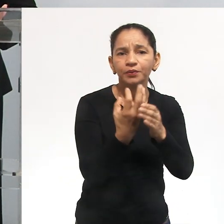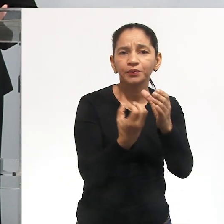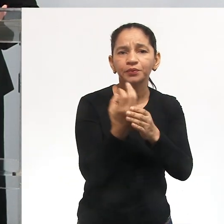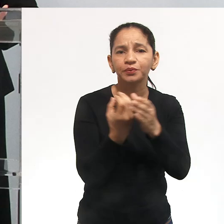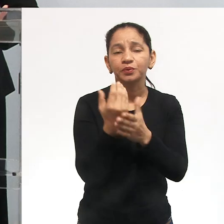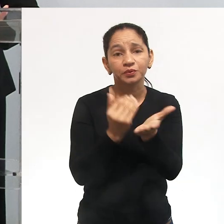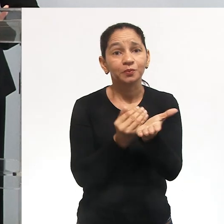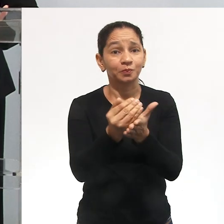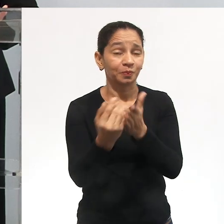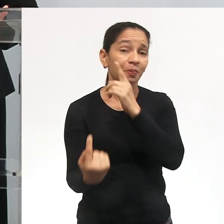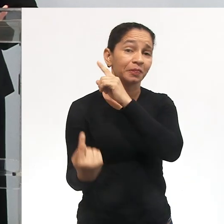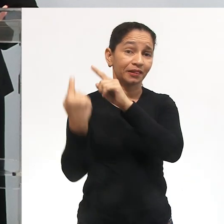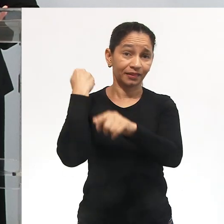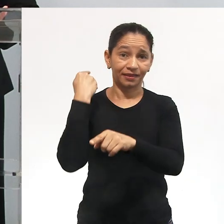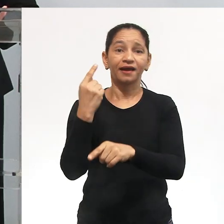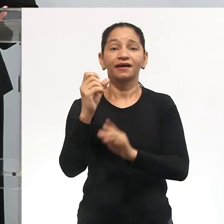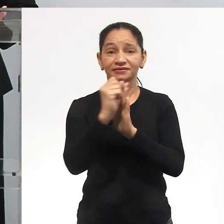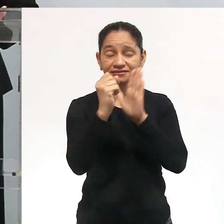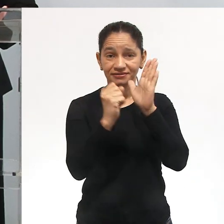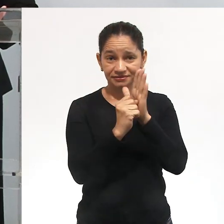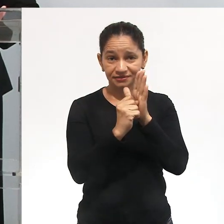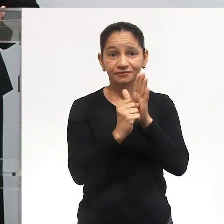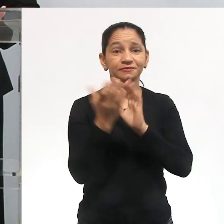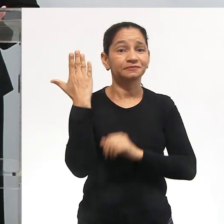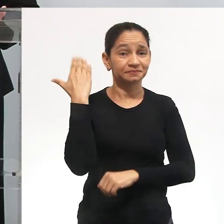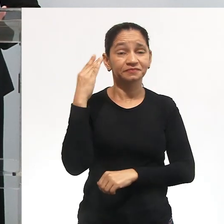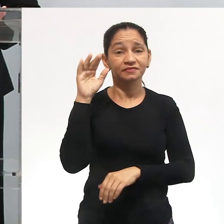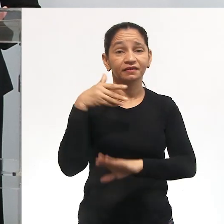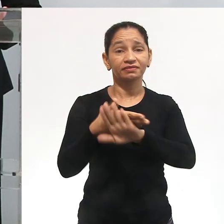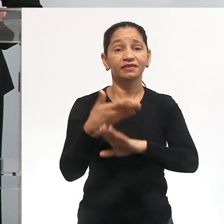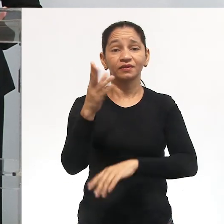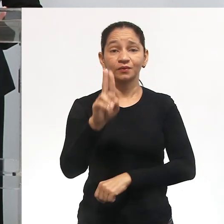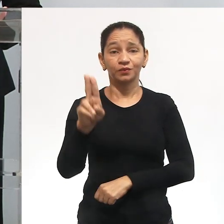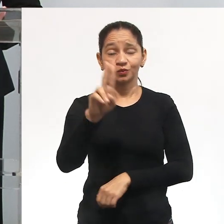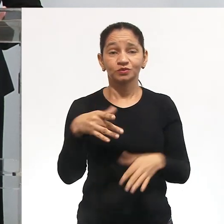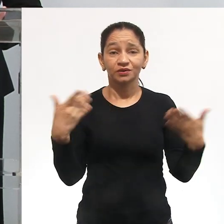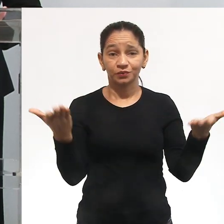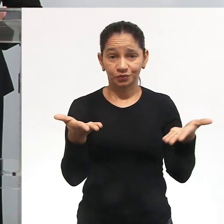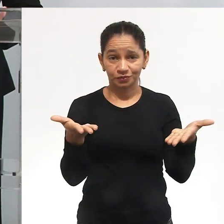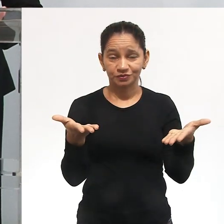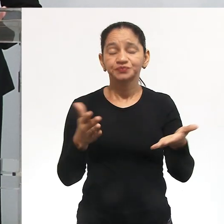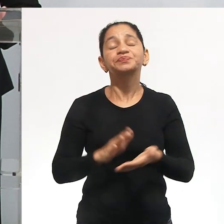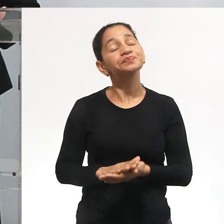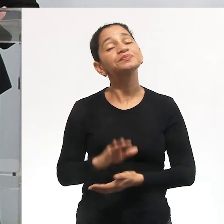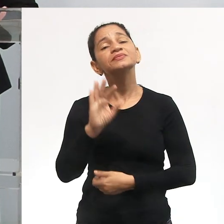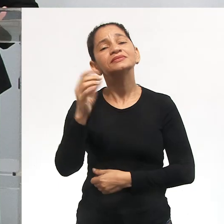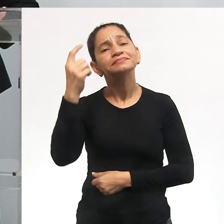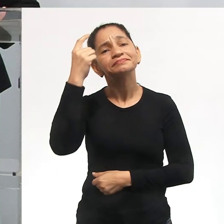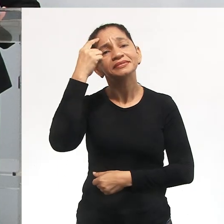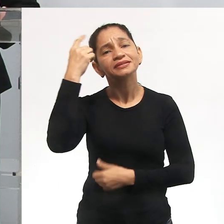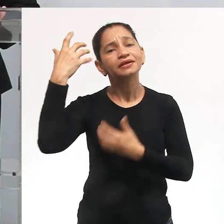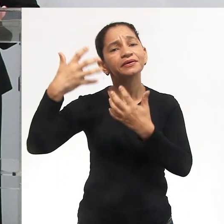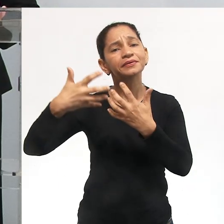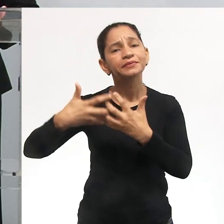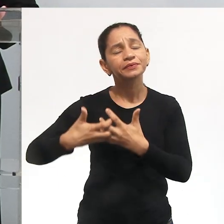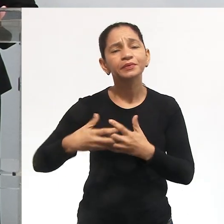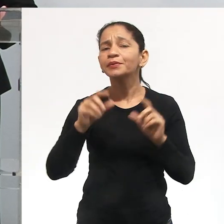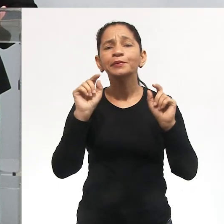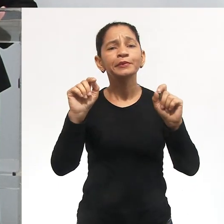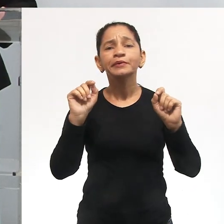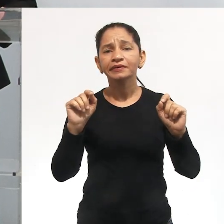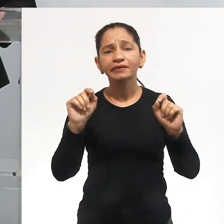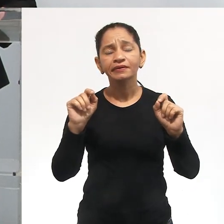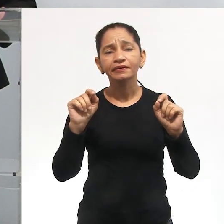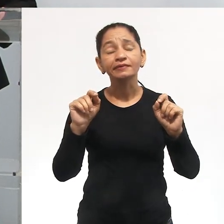os princípios da ciência que nós utilizamos até hoje. E agora vamos pensar o que é,